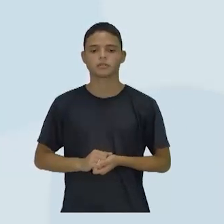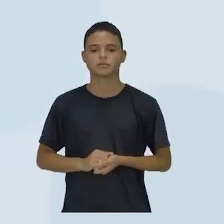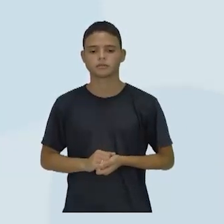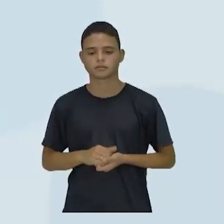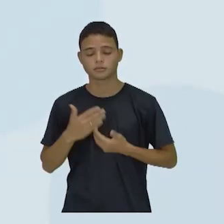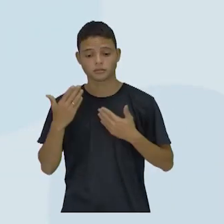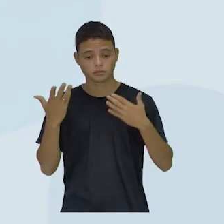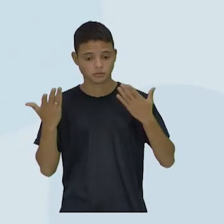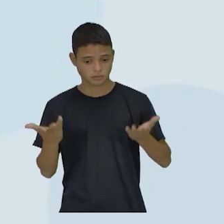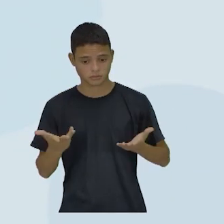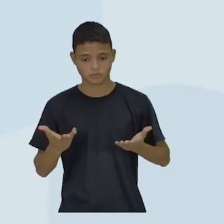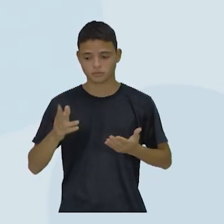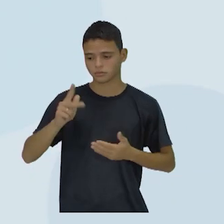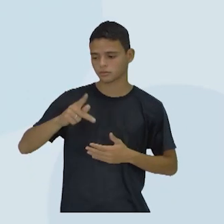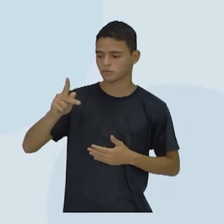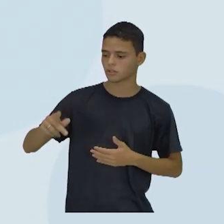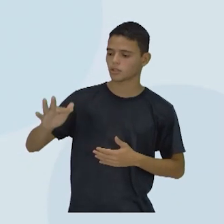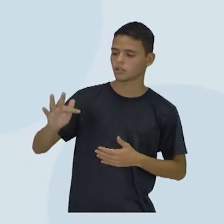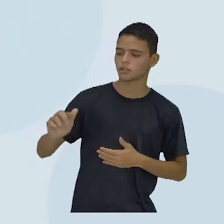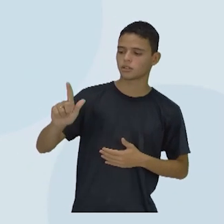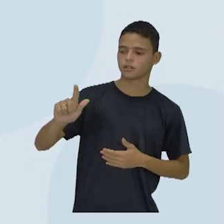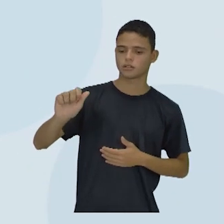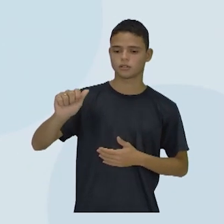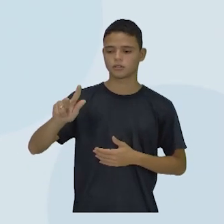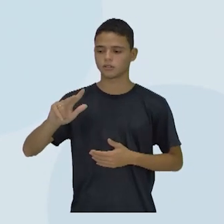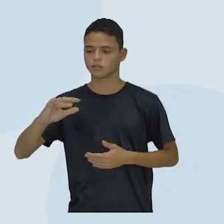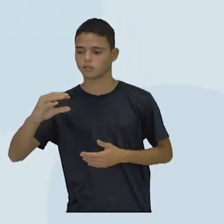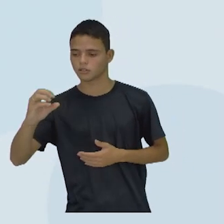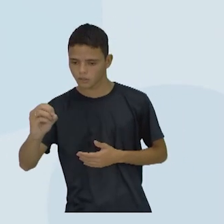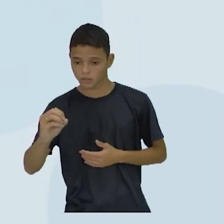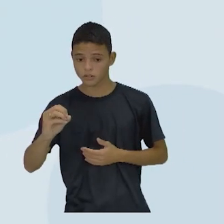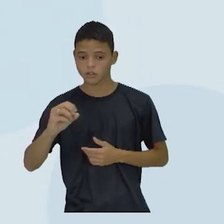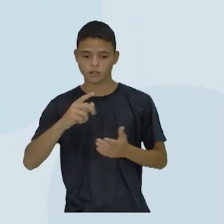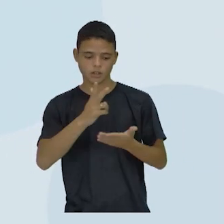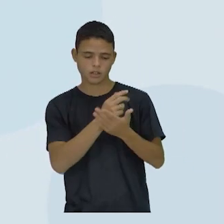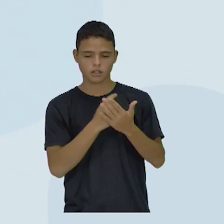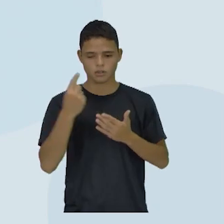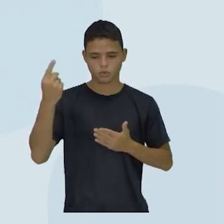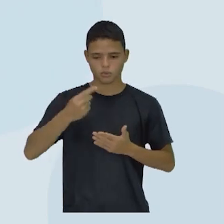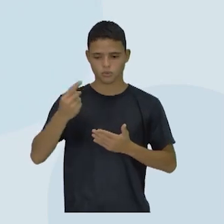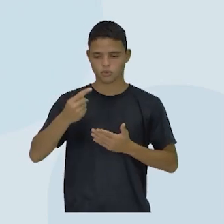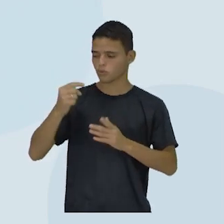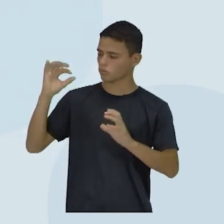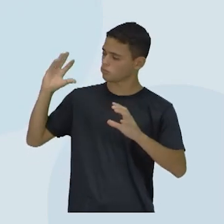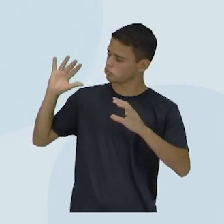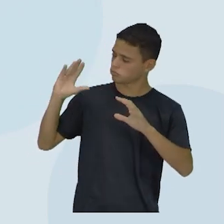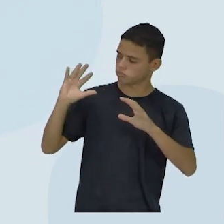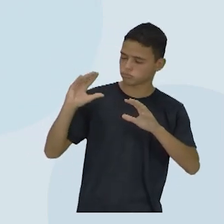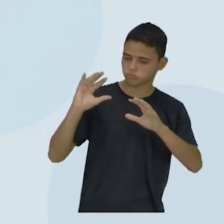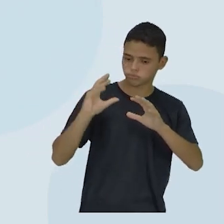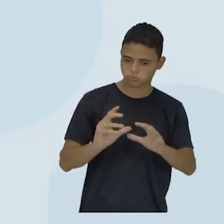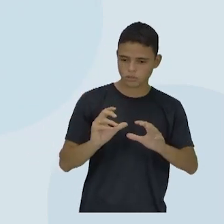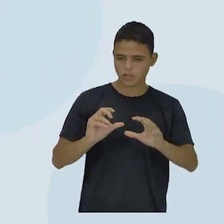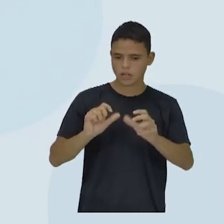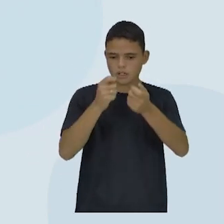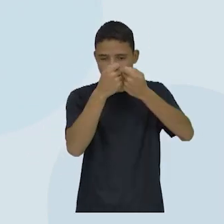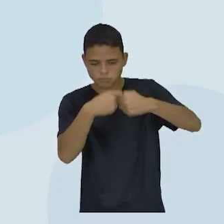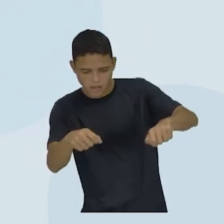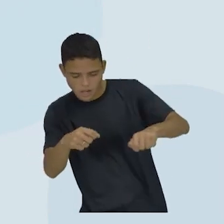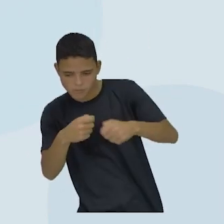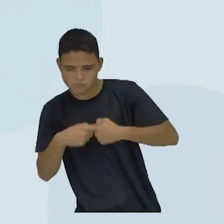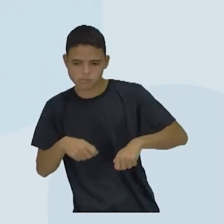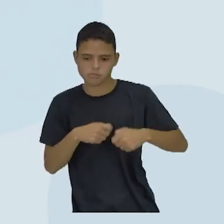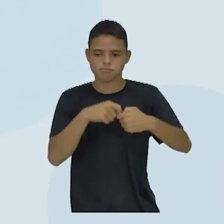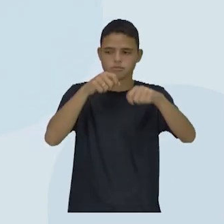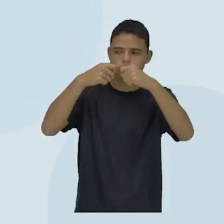professor Flávio mandou um sobre a imagem 1. Ele fala assim: os aliens chegaram através do espaço, causando destruição em